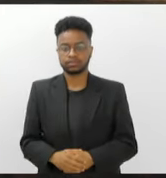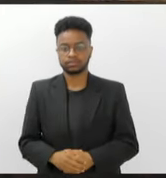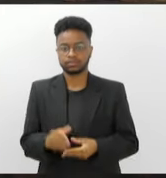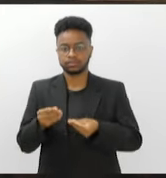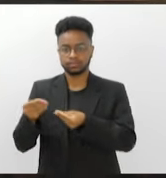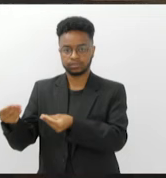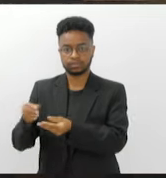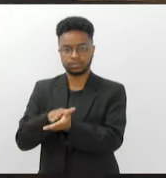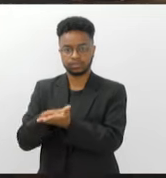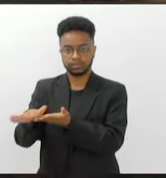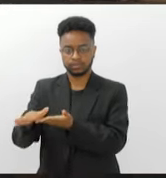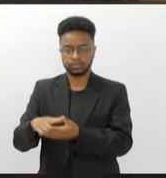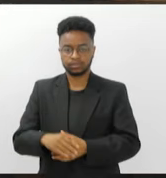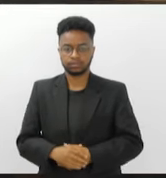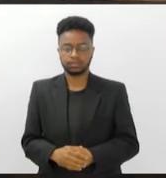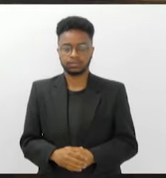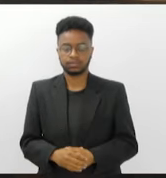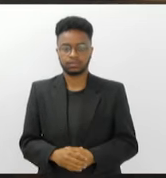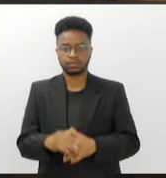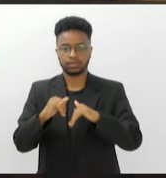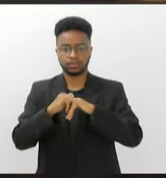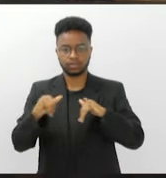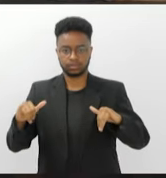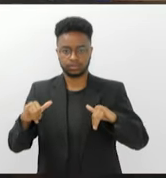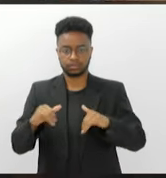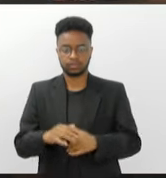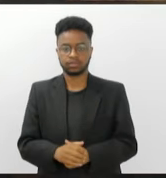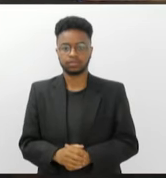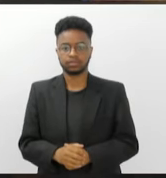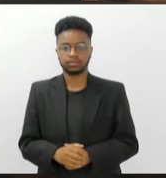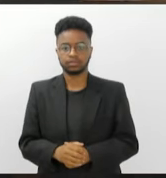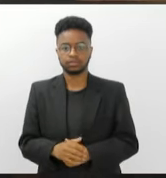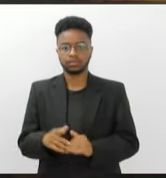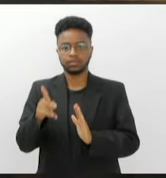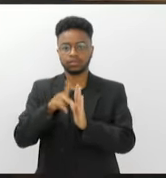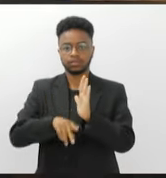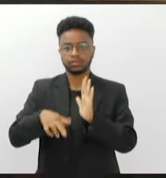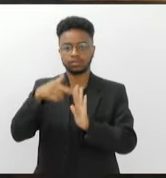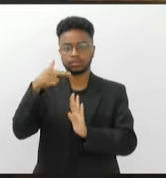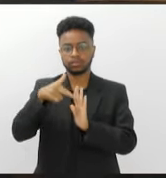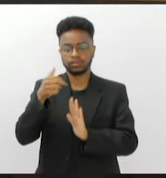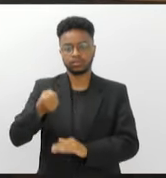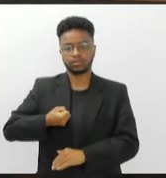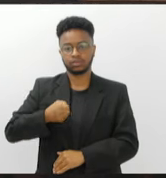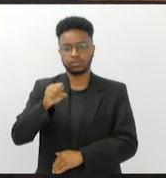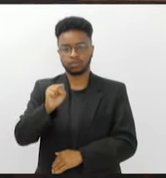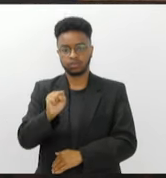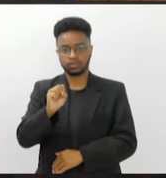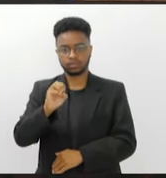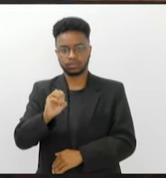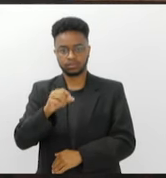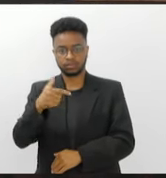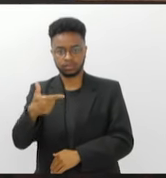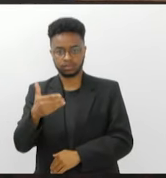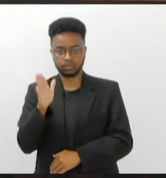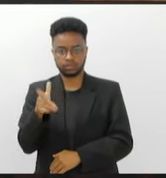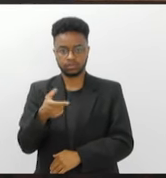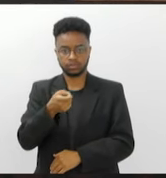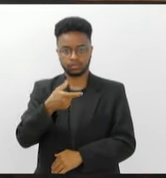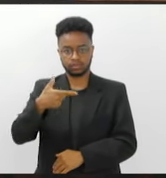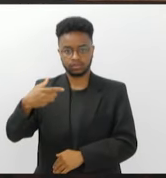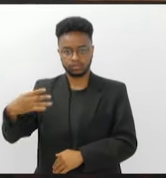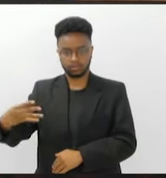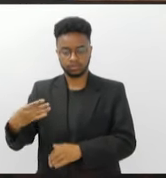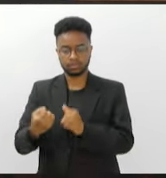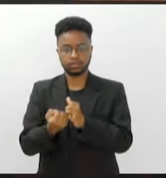vai a promulgação. Anuncio projeto de resolução número 802 de 24, de